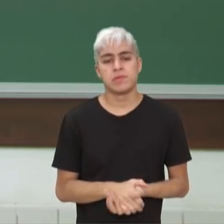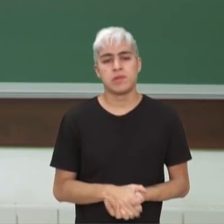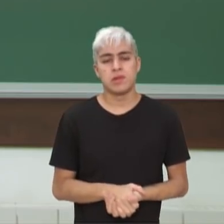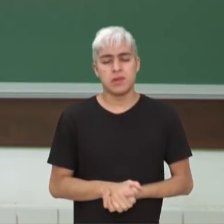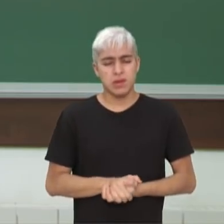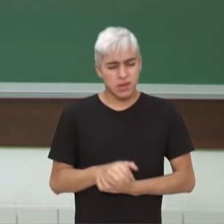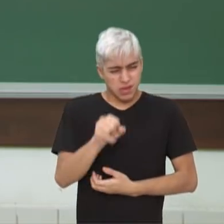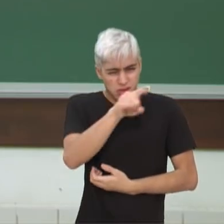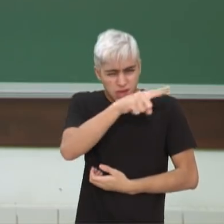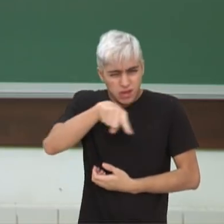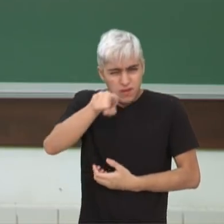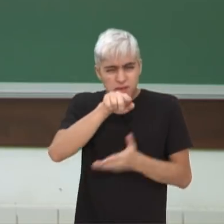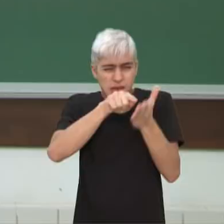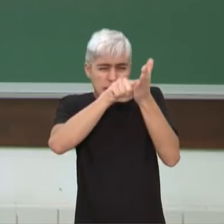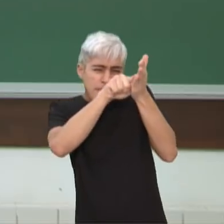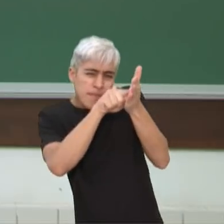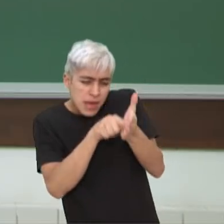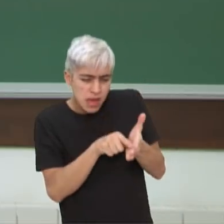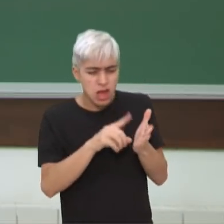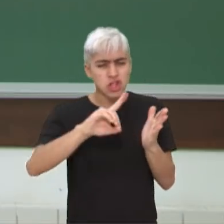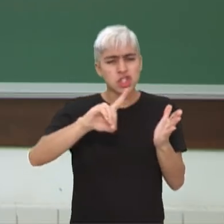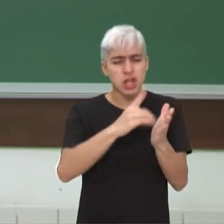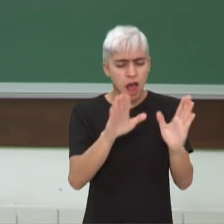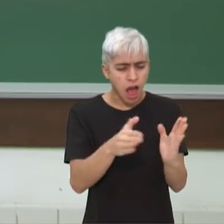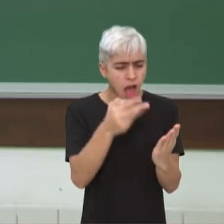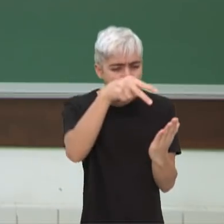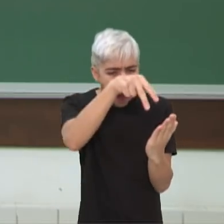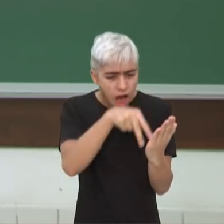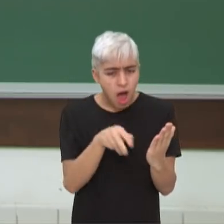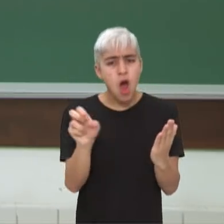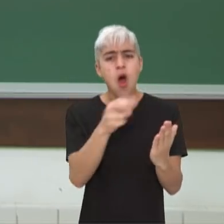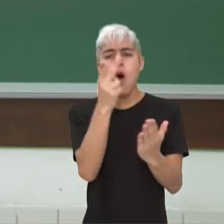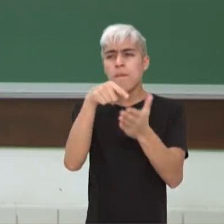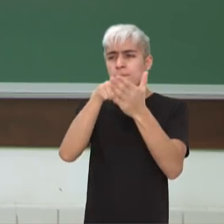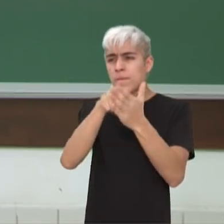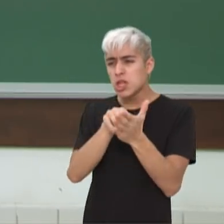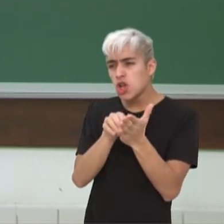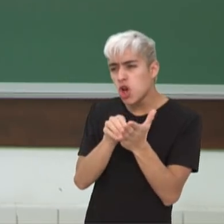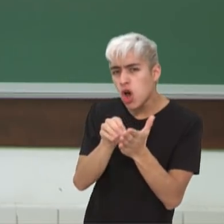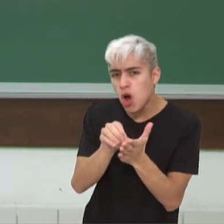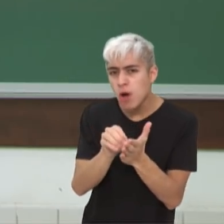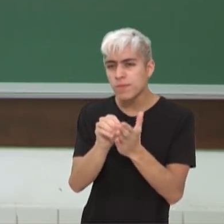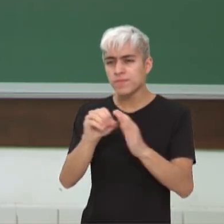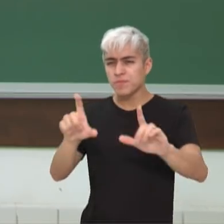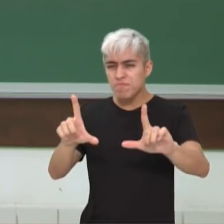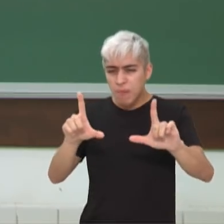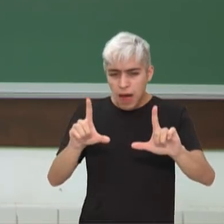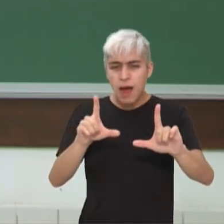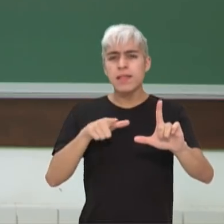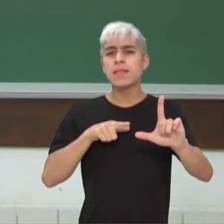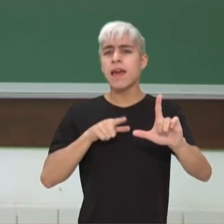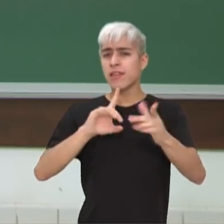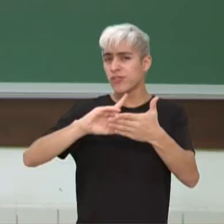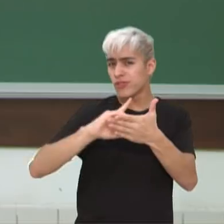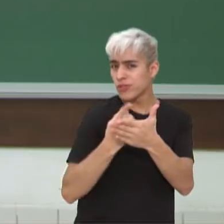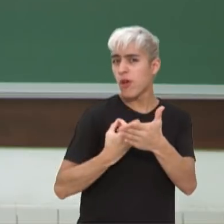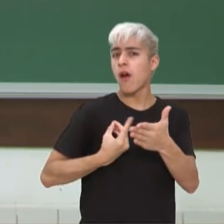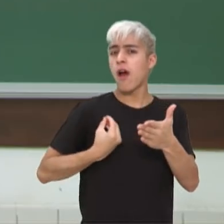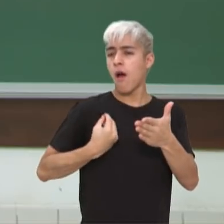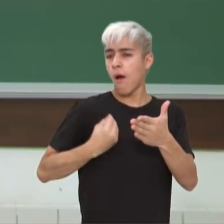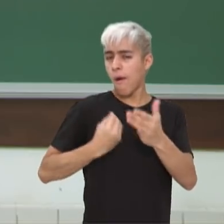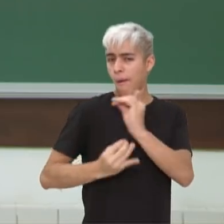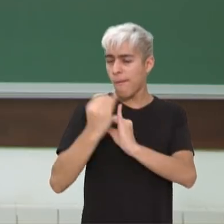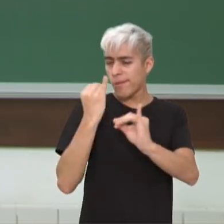Se vocês pesquisarem em qualquer dicionário, ou se vocês forem ali no Google e usarem a ferramenta do dicionário online presente ali no